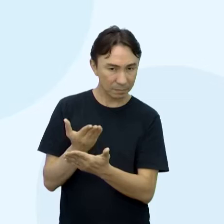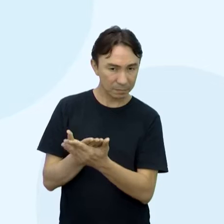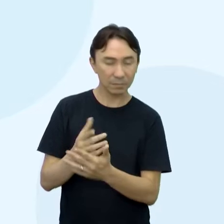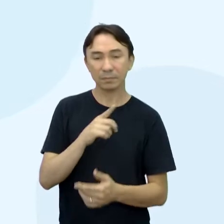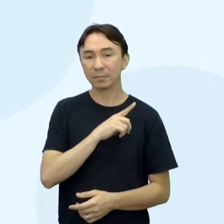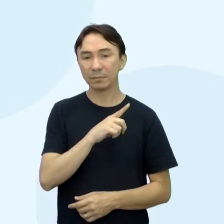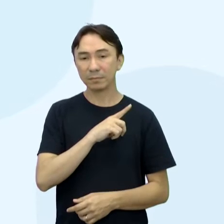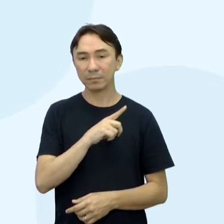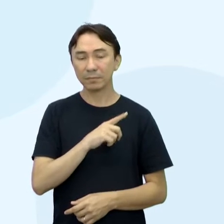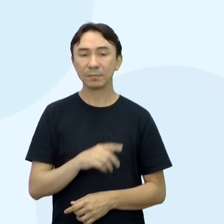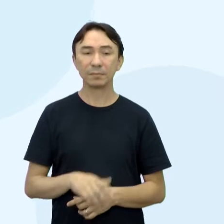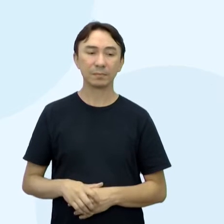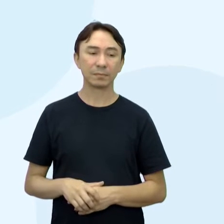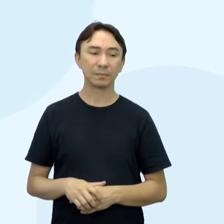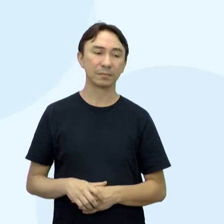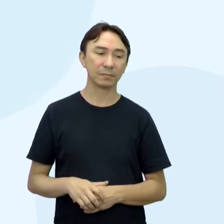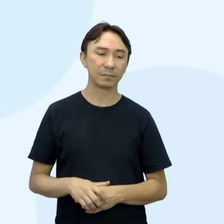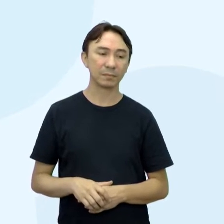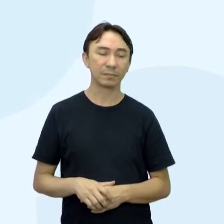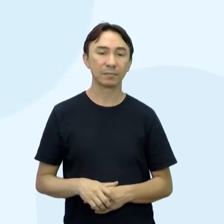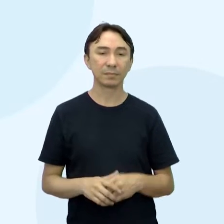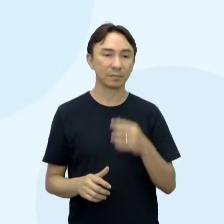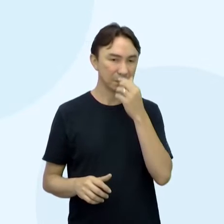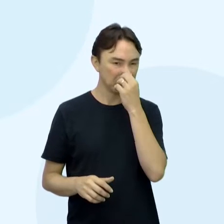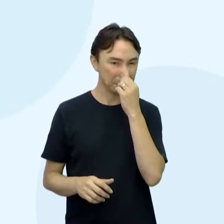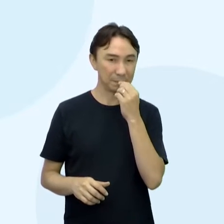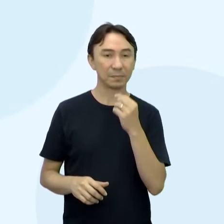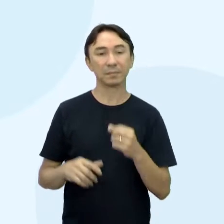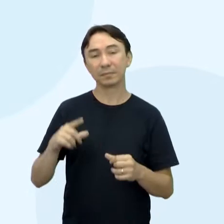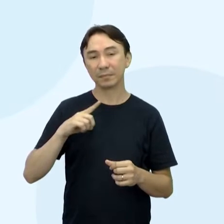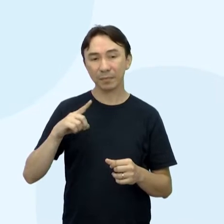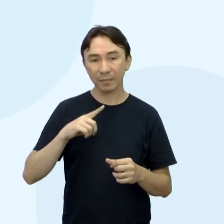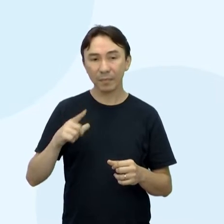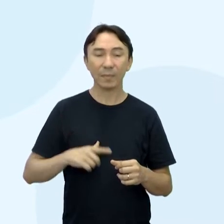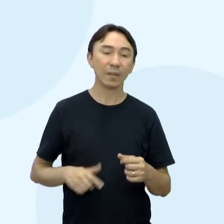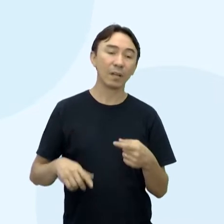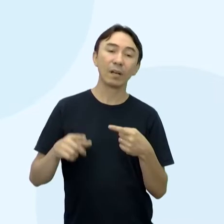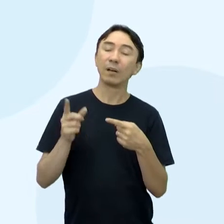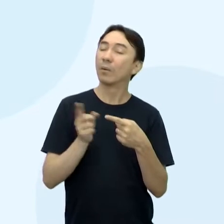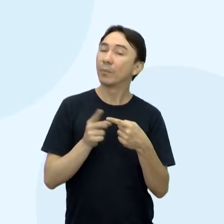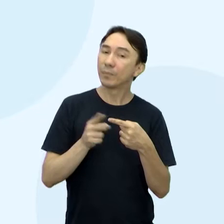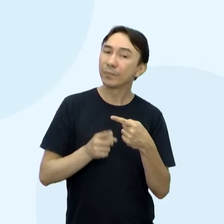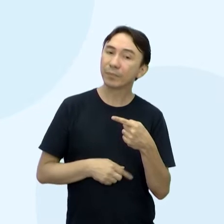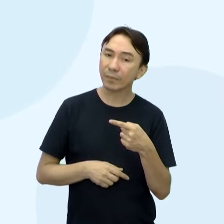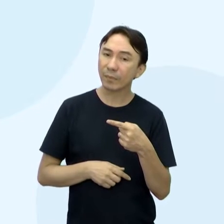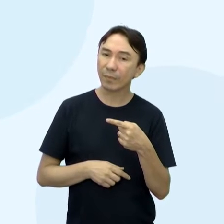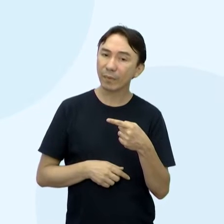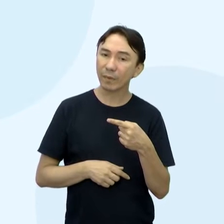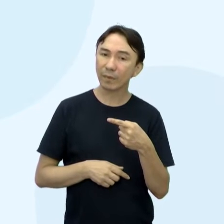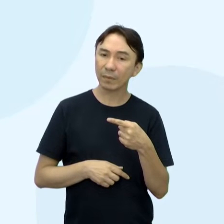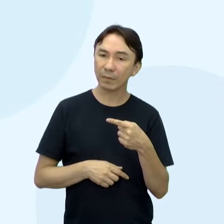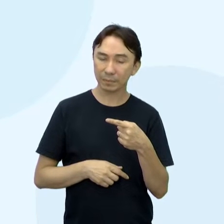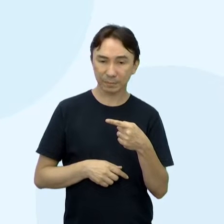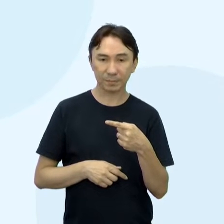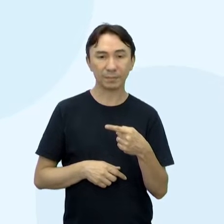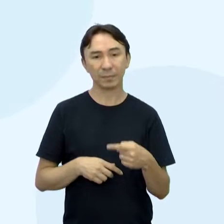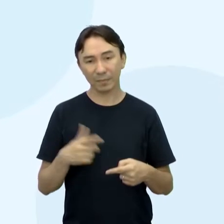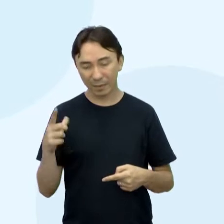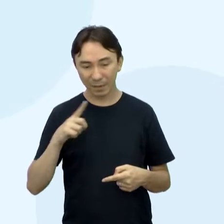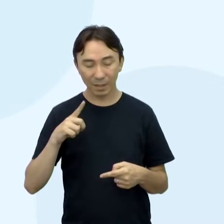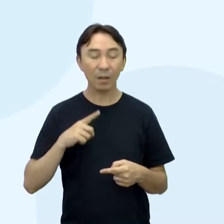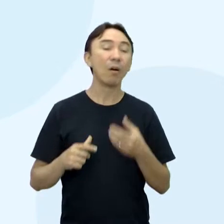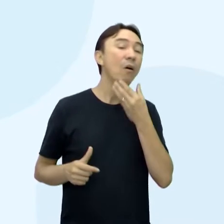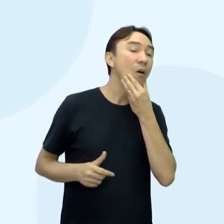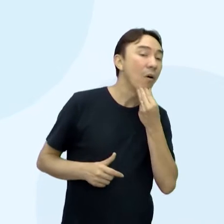E eu estou aqui. Vamos lá. A abordagem traz informações sobre modalidades considerando ambos os